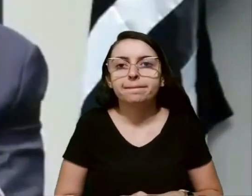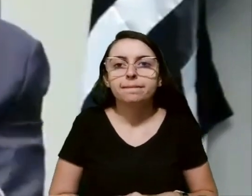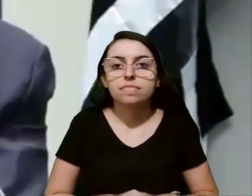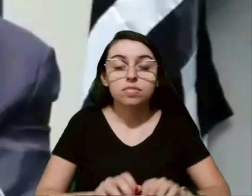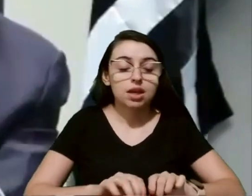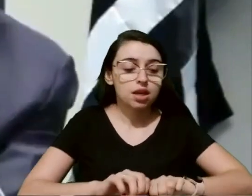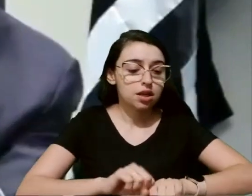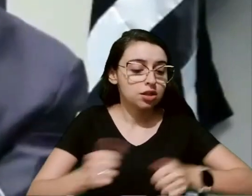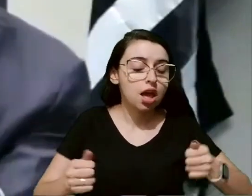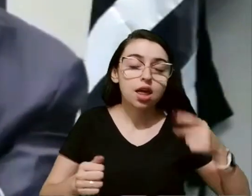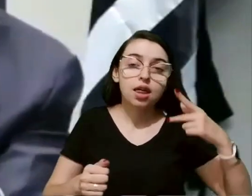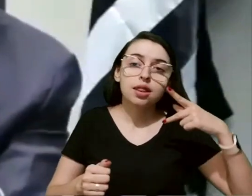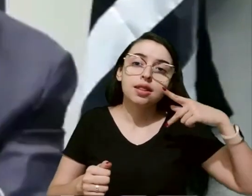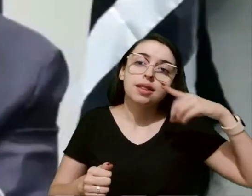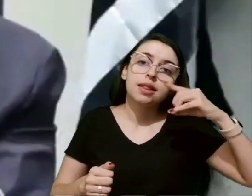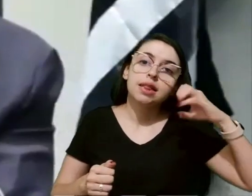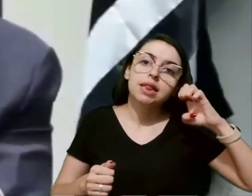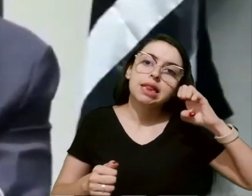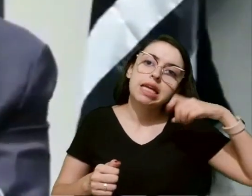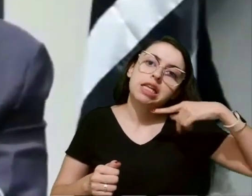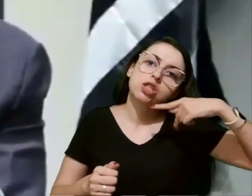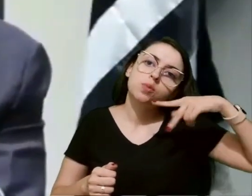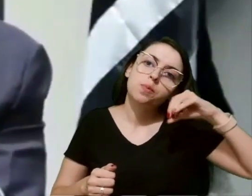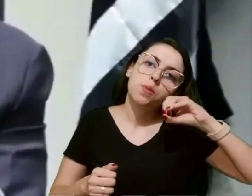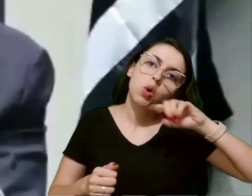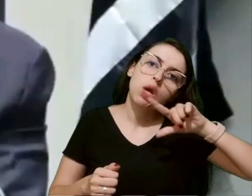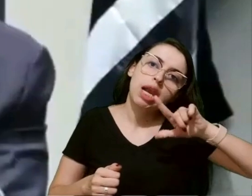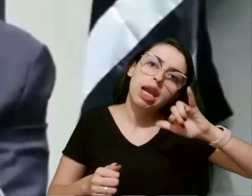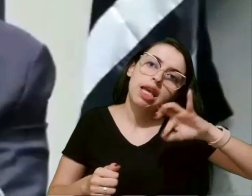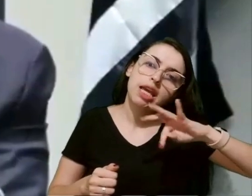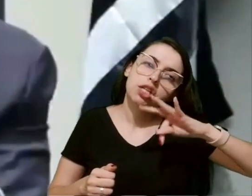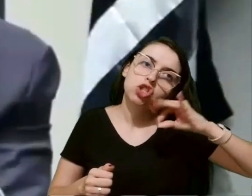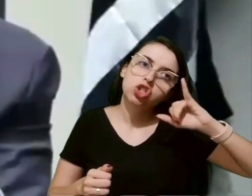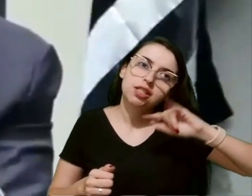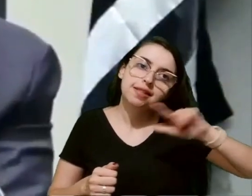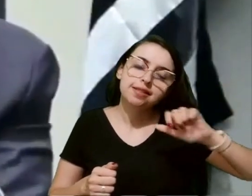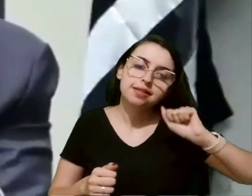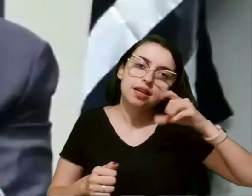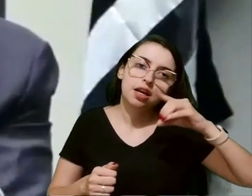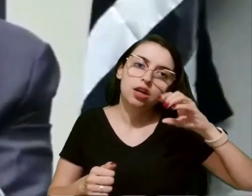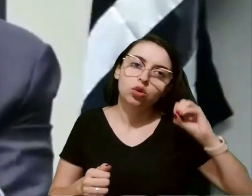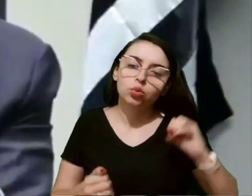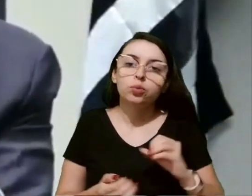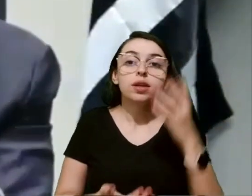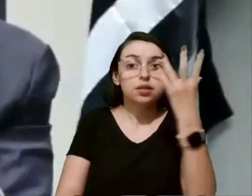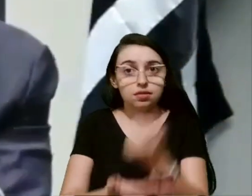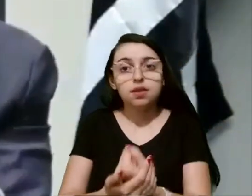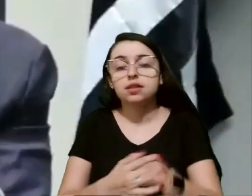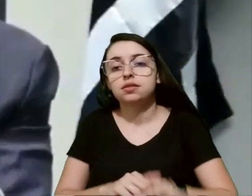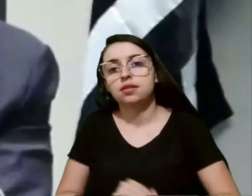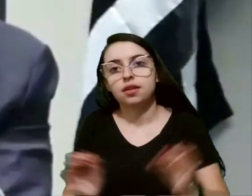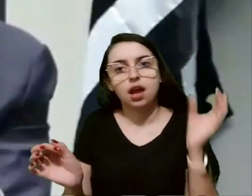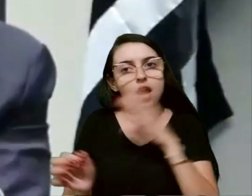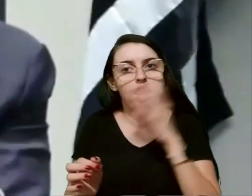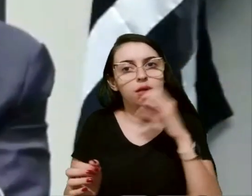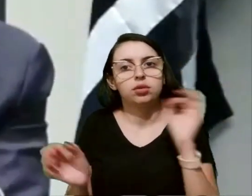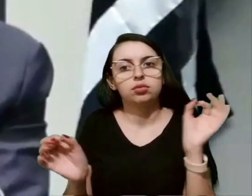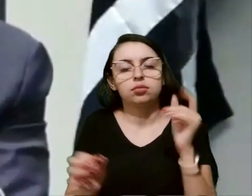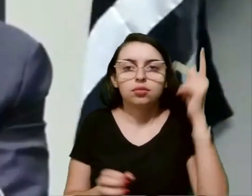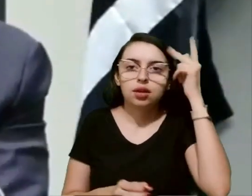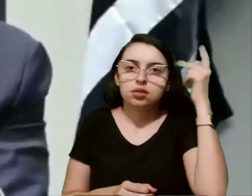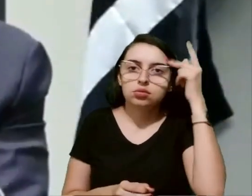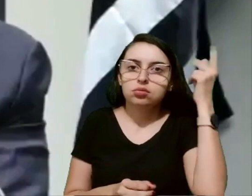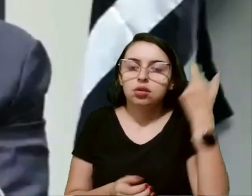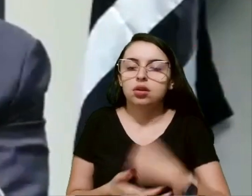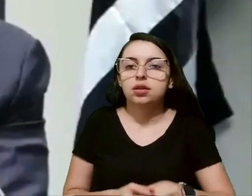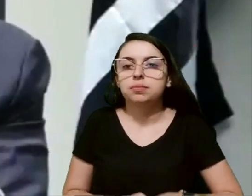e despolitizados nesse sentido, de você não ter preferências, né? E aí ele foi aprovado. E aí, terminando rapidamente a história,